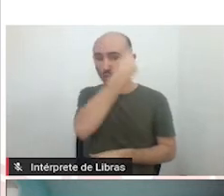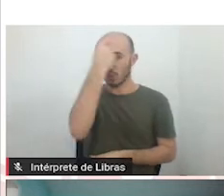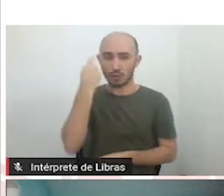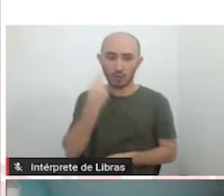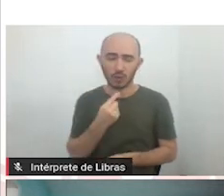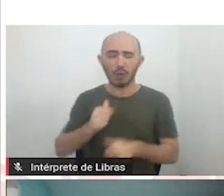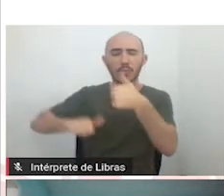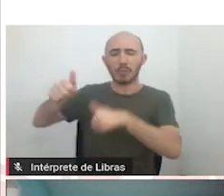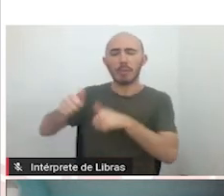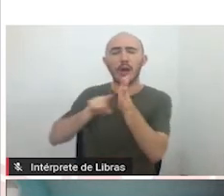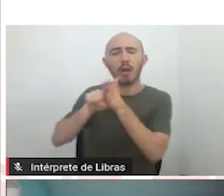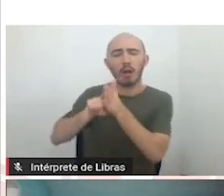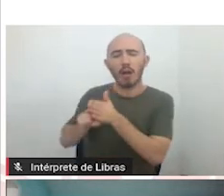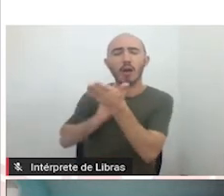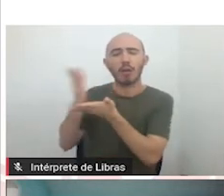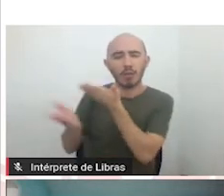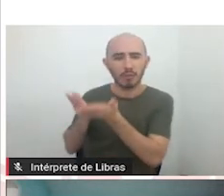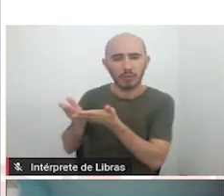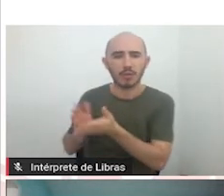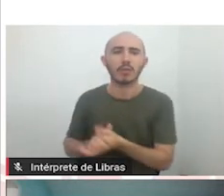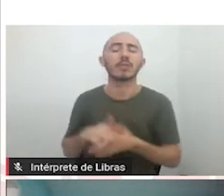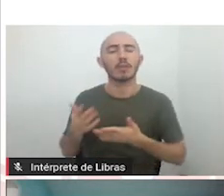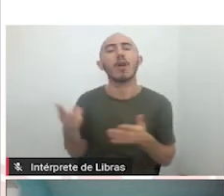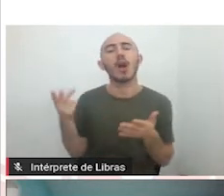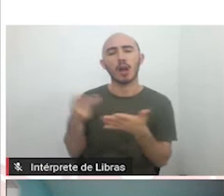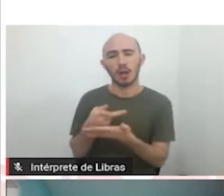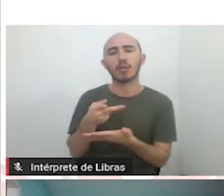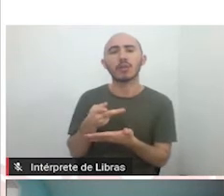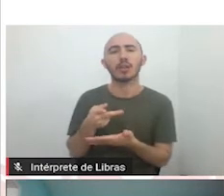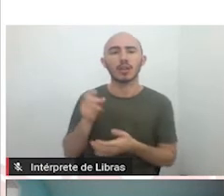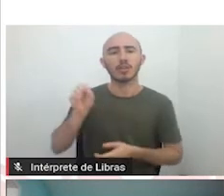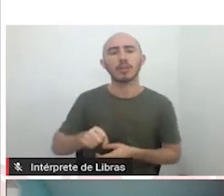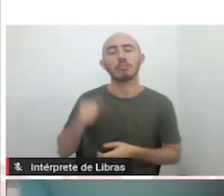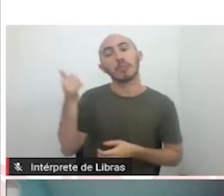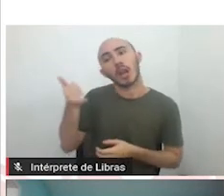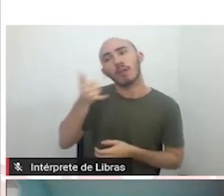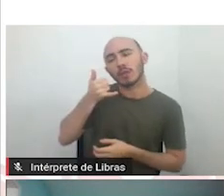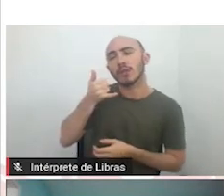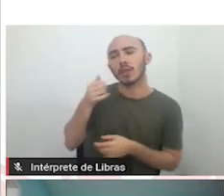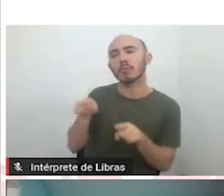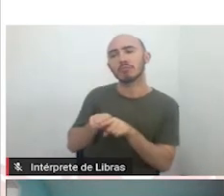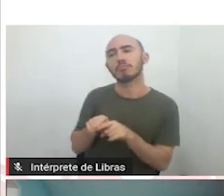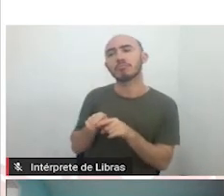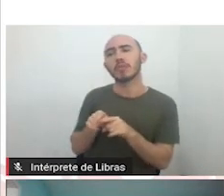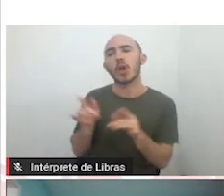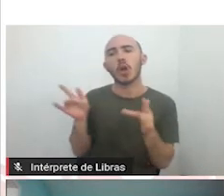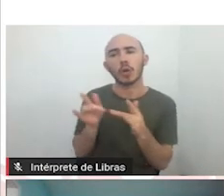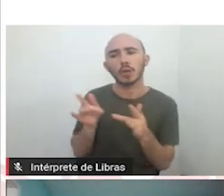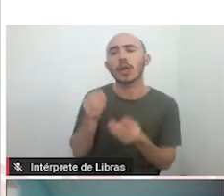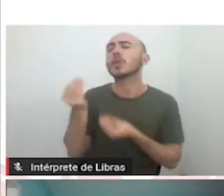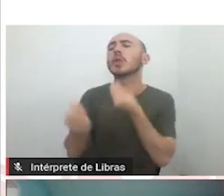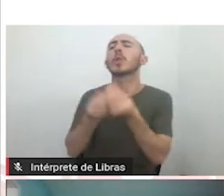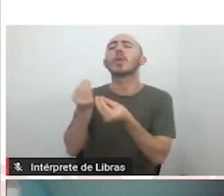Conselho Federal de Medicina e da telemedicina, isso tem sido feito muitas vezes por telefonema e contatos com o paciente para saber como é que ele está, se ele